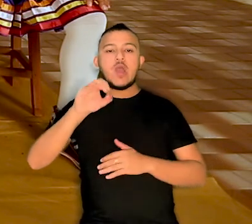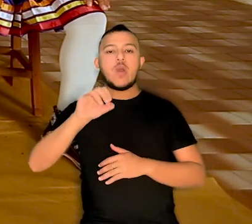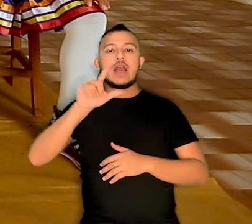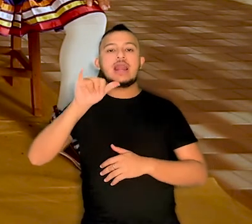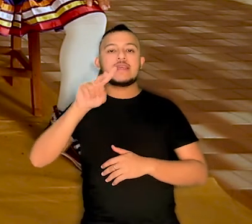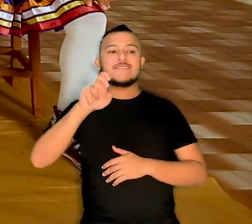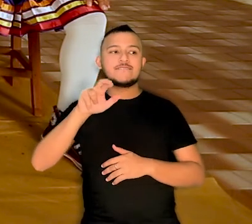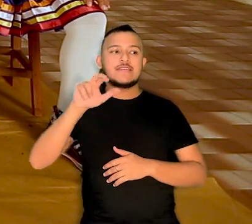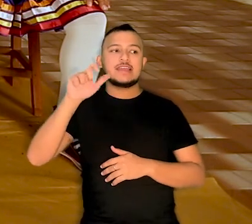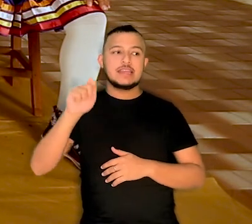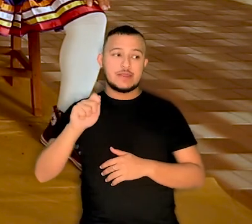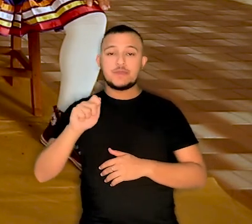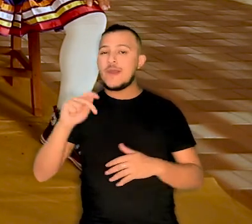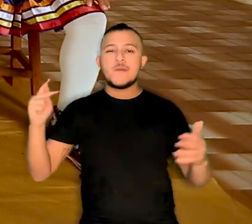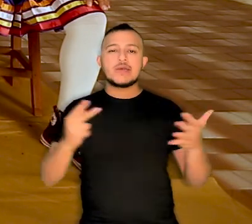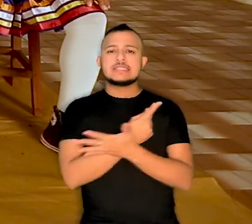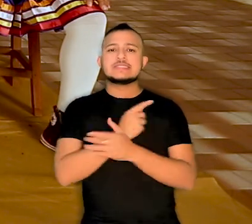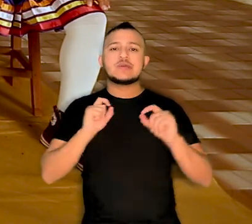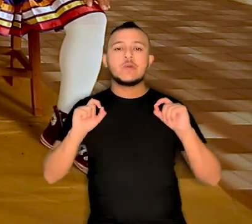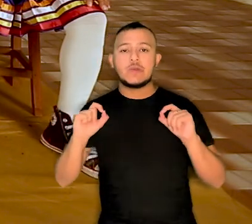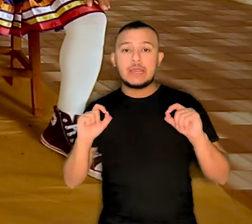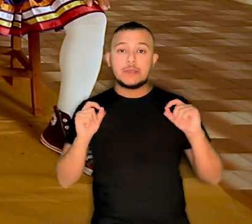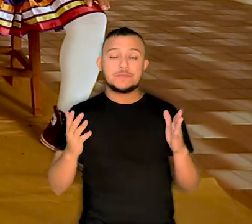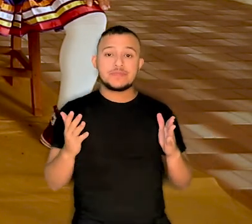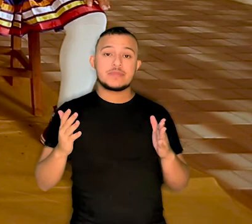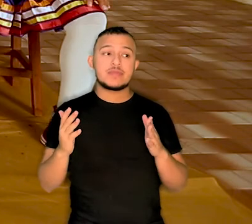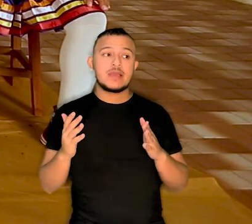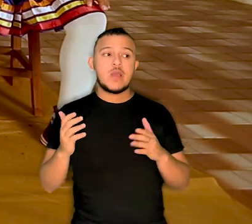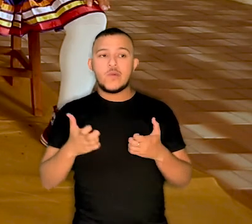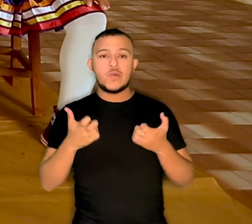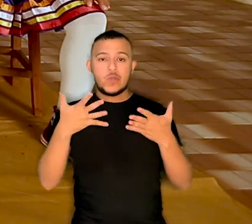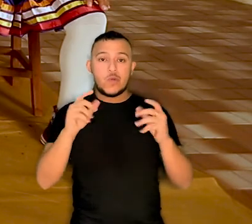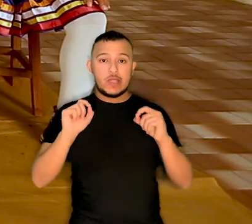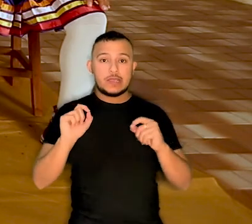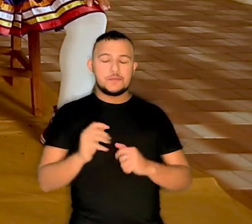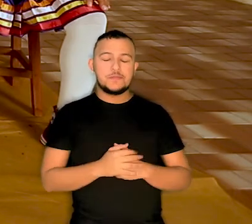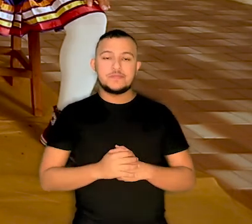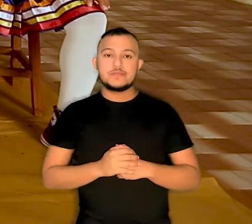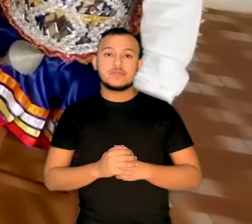Braz. O que é que houve? Disse bem assim.